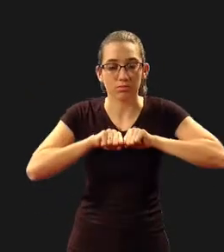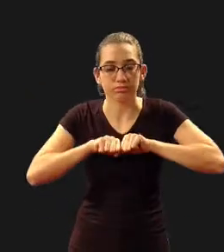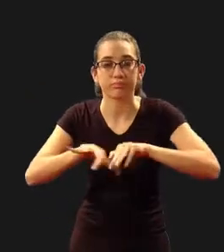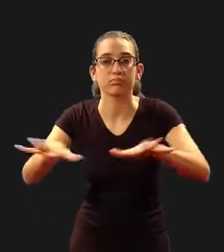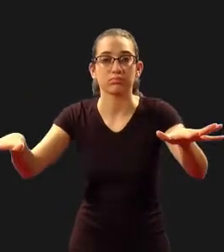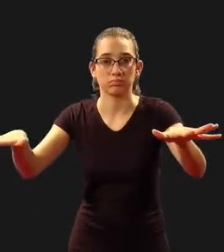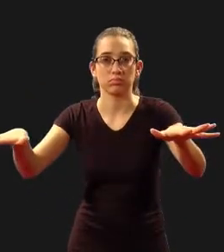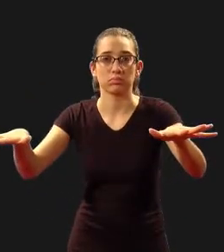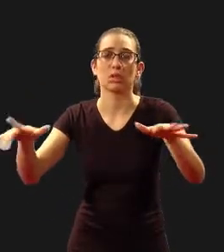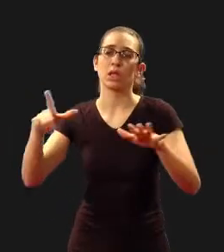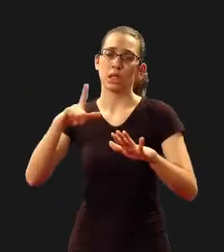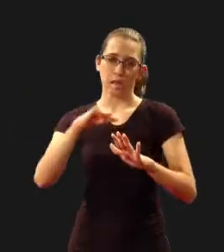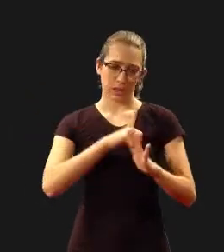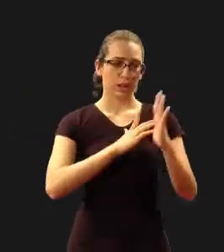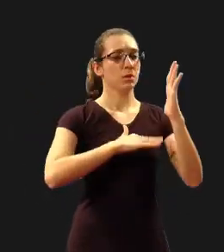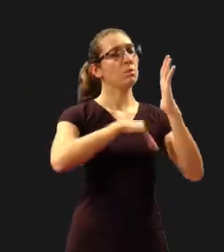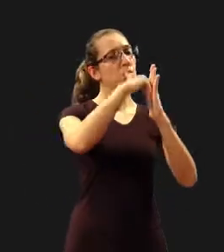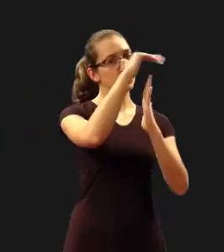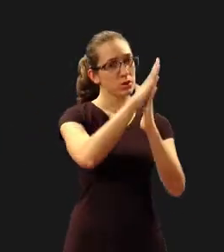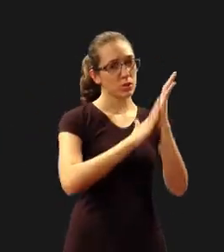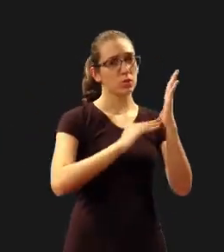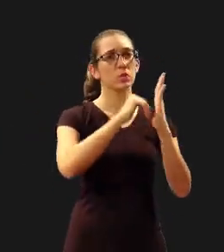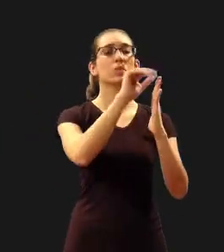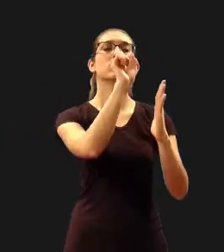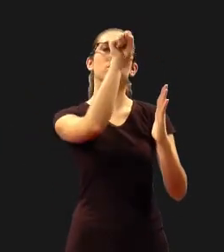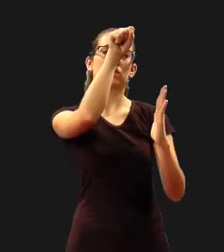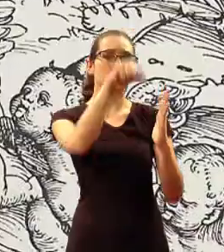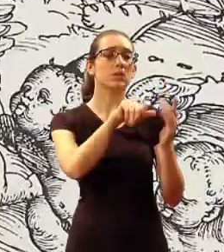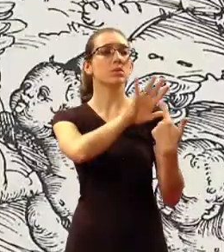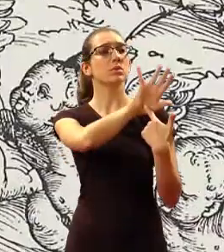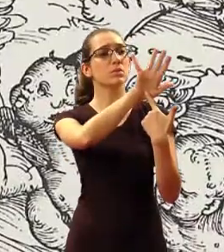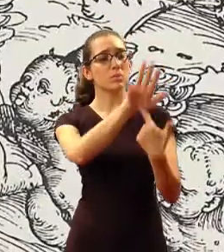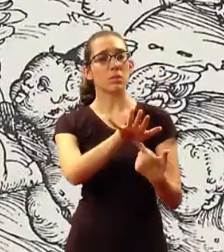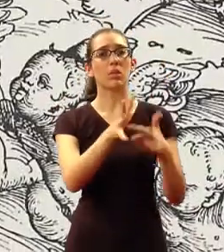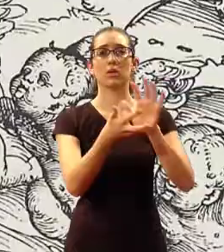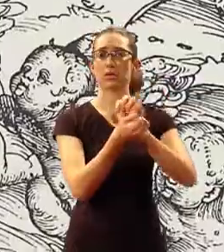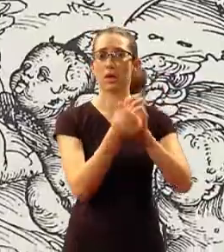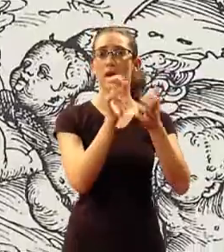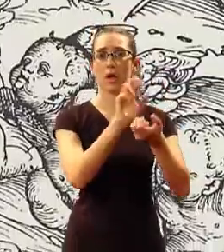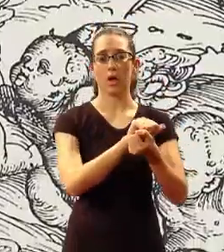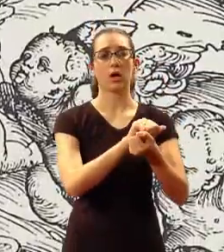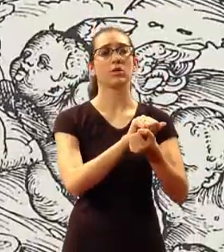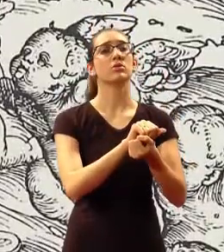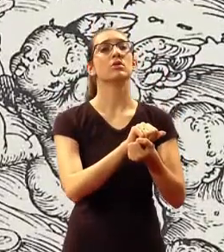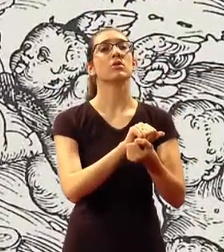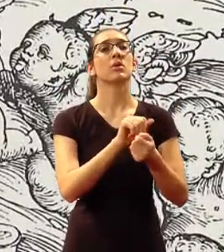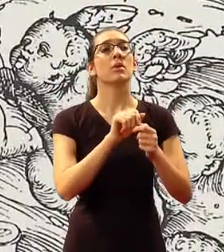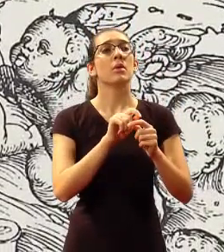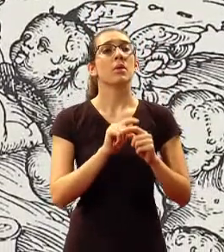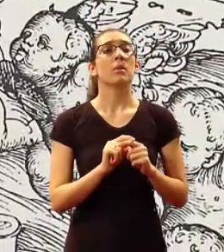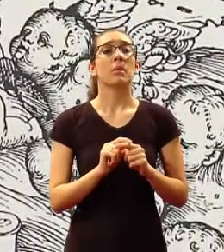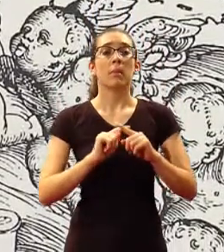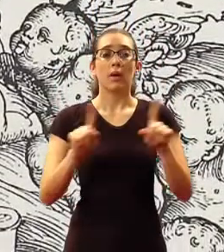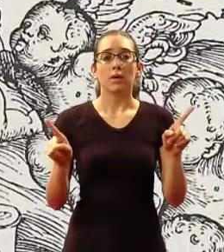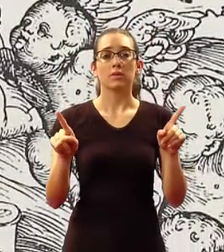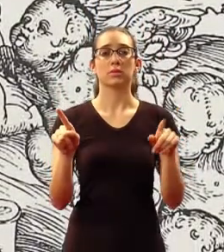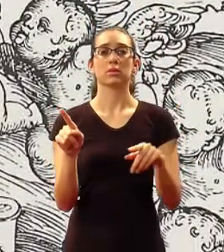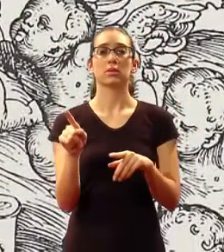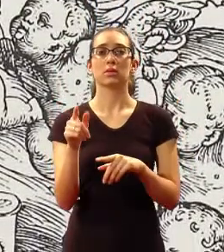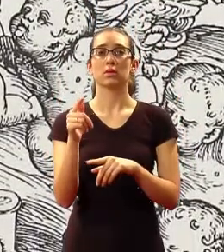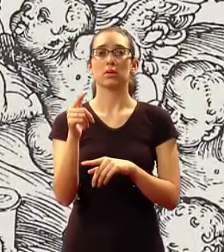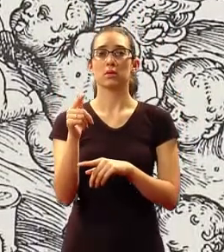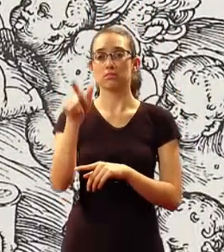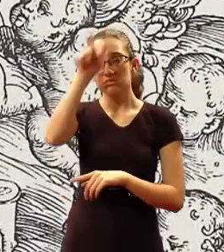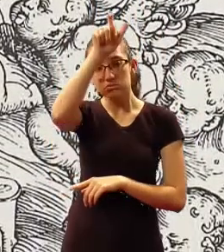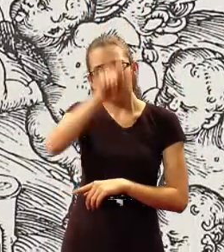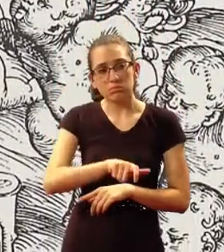fácil duplicação. As pinturas também eram uma forma de mostrar a arte através do